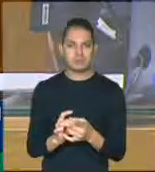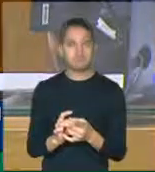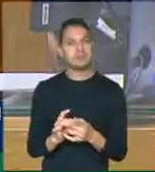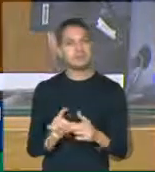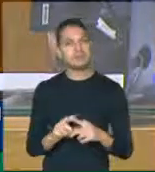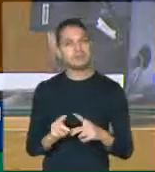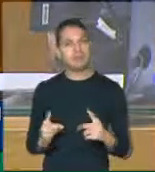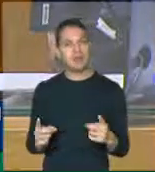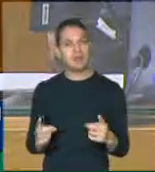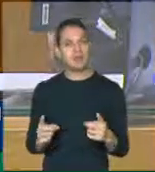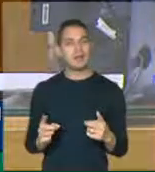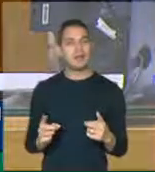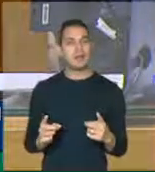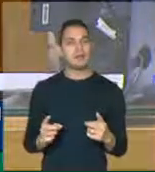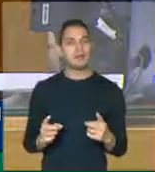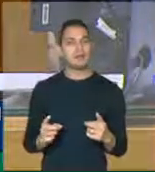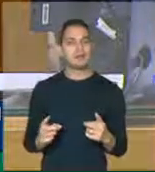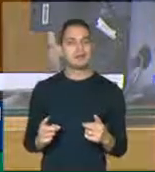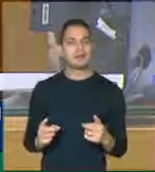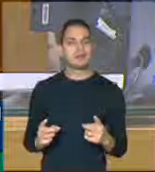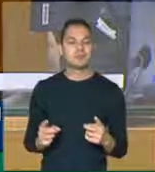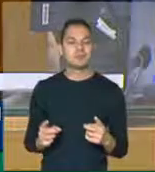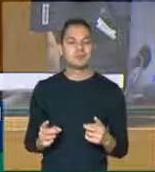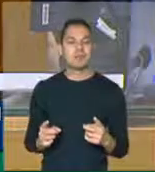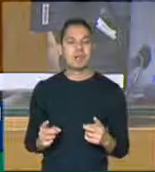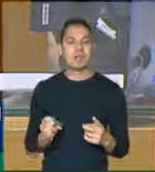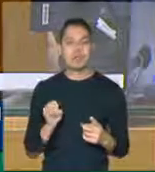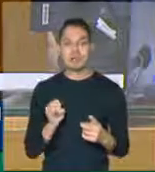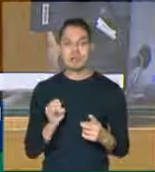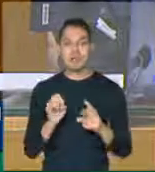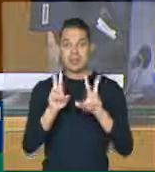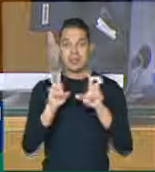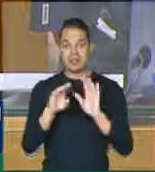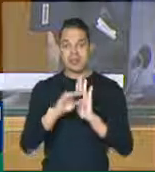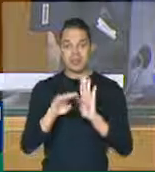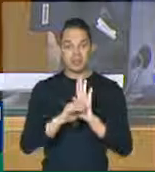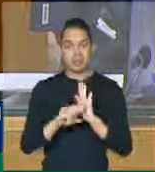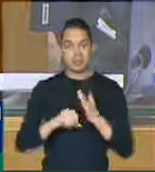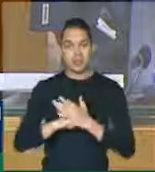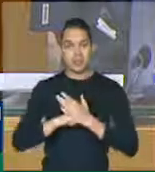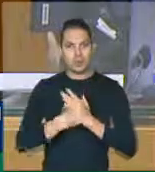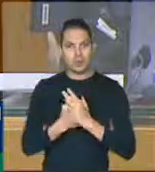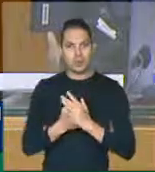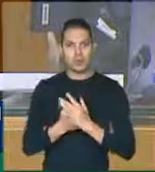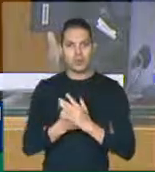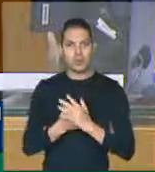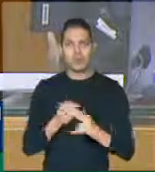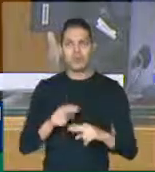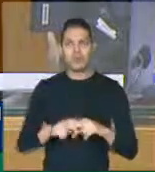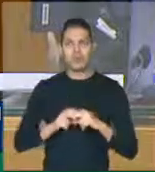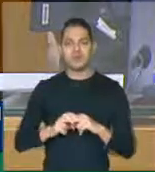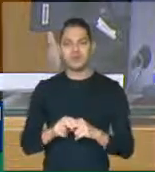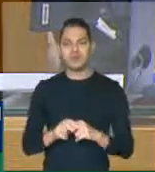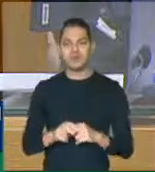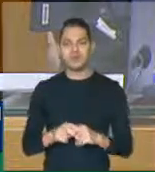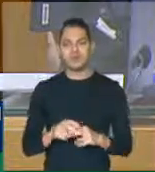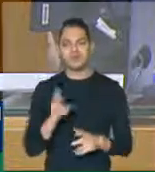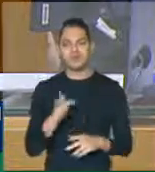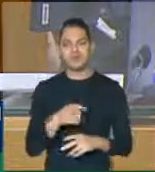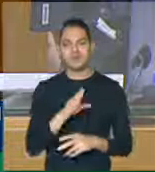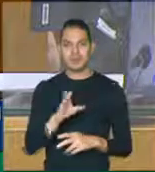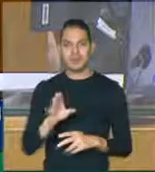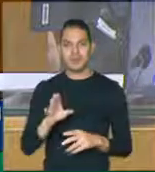forma, considerando que se o trancamento de pauta pelos vetos presidenciais se dá nas